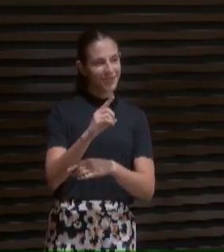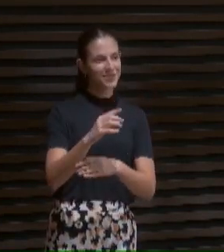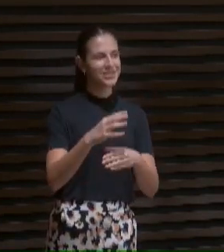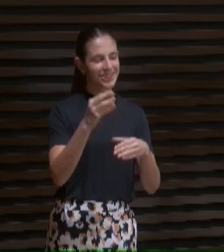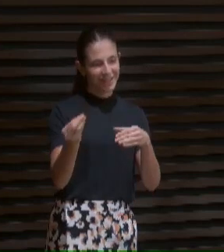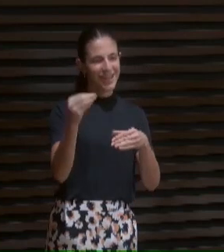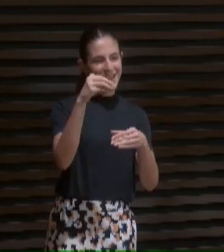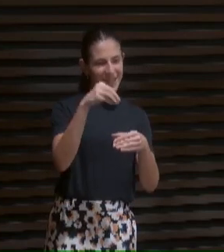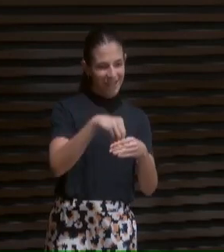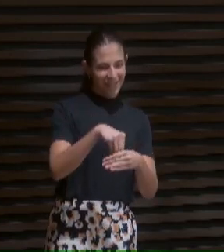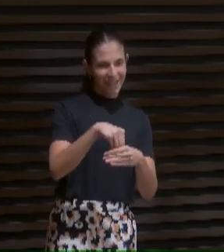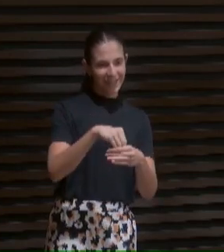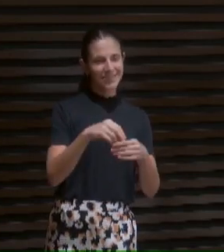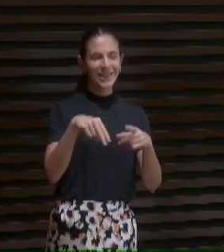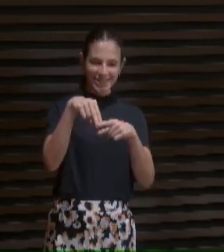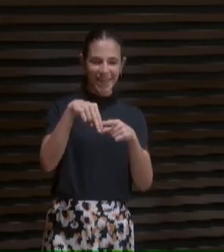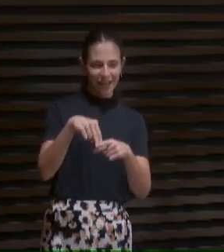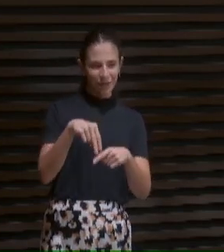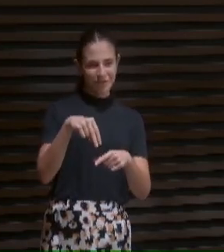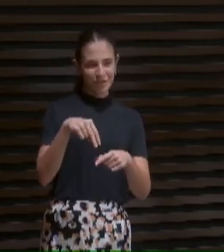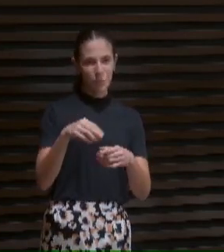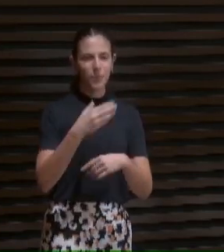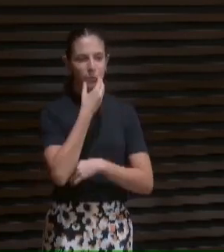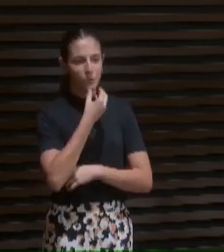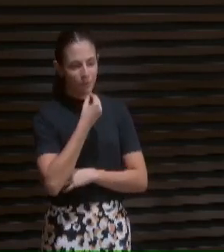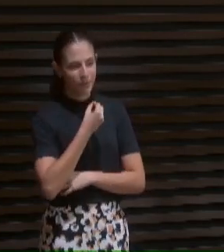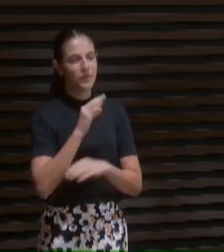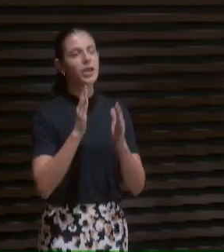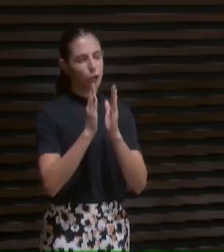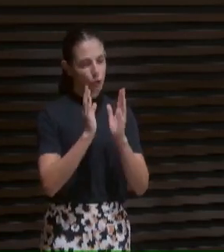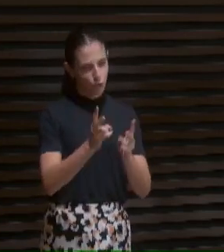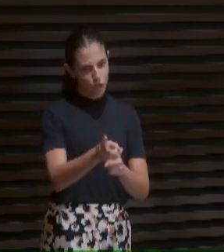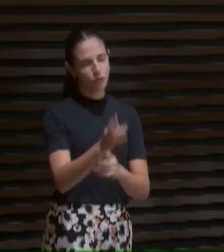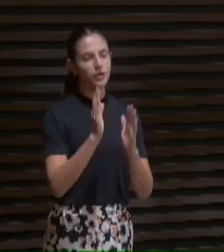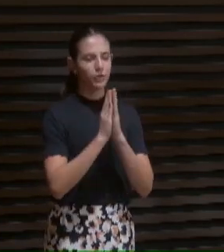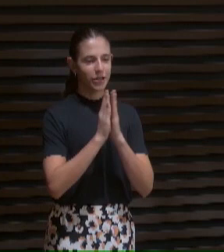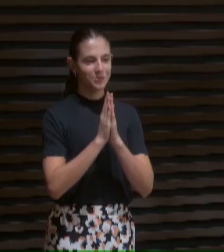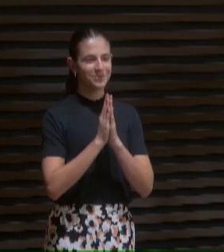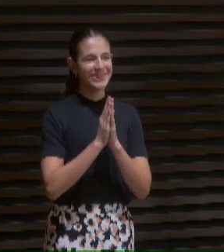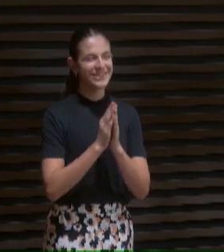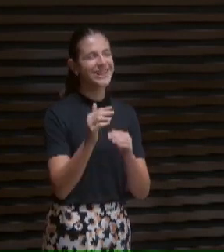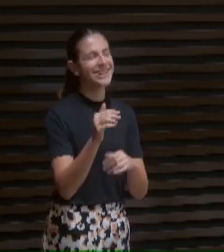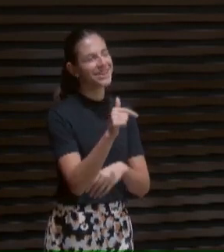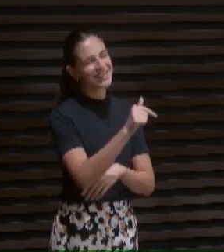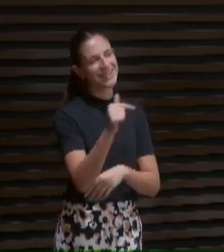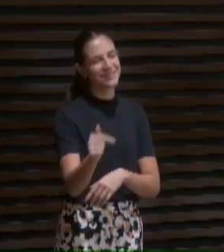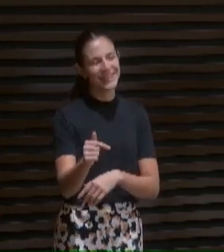E larga de orar mais. Ela disse, semana passada eu já comprei a calça, pai.